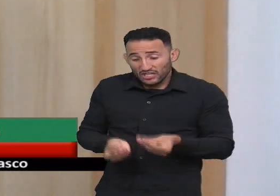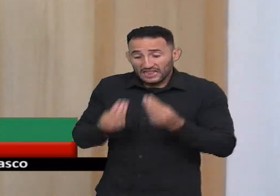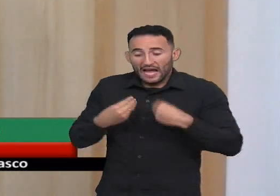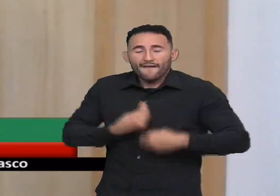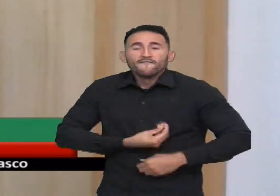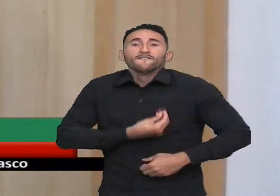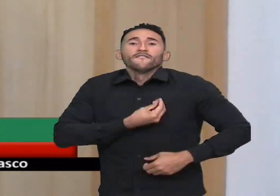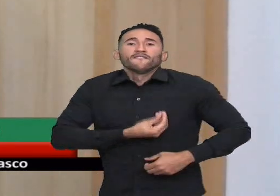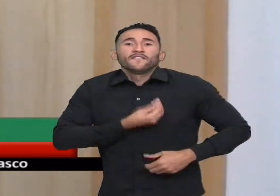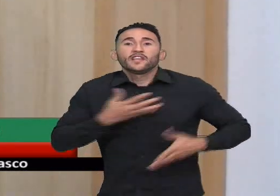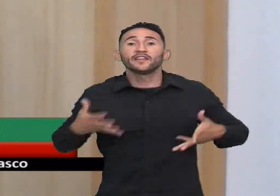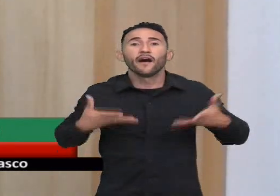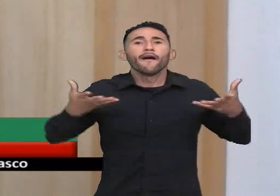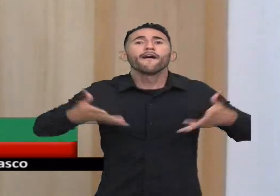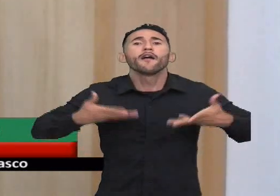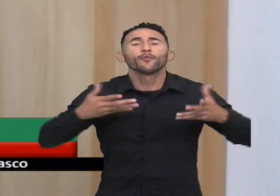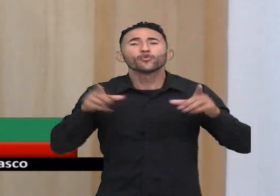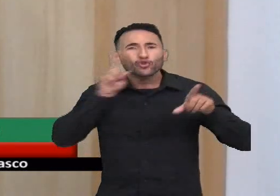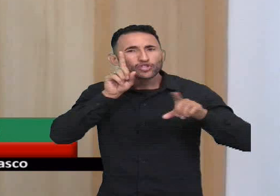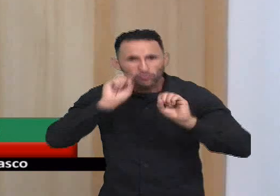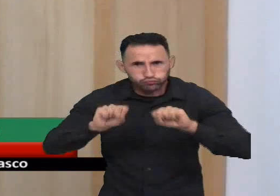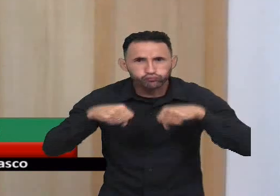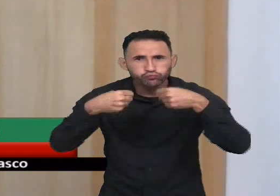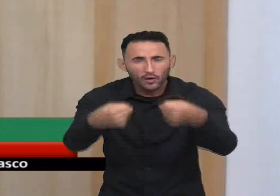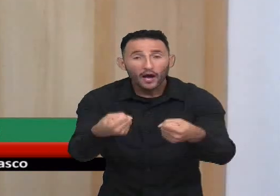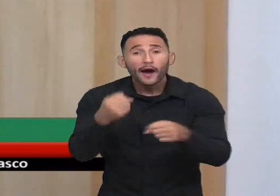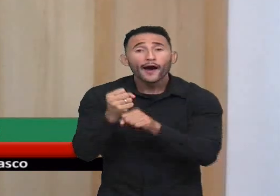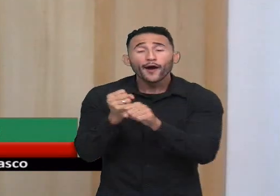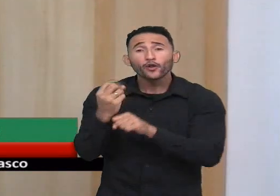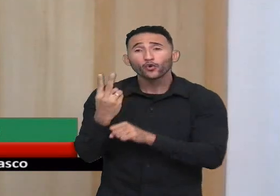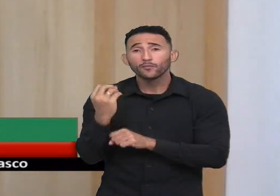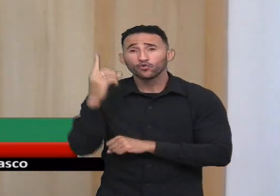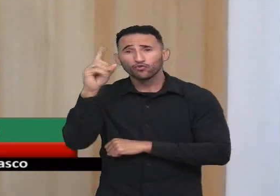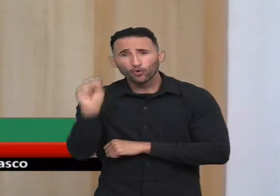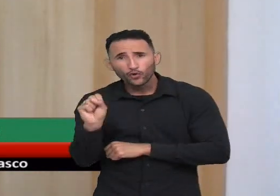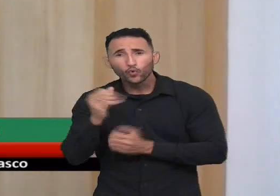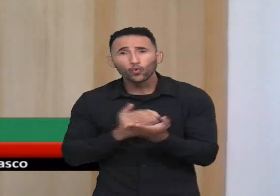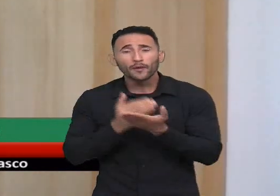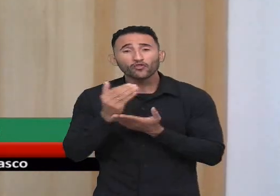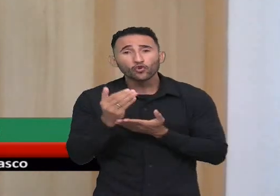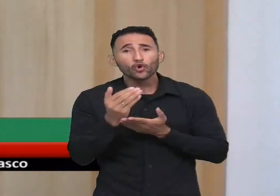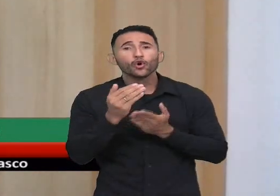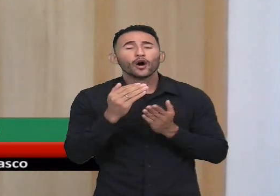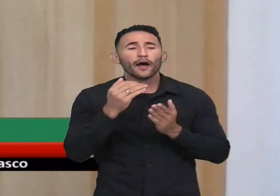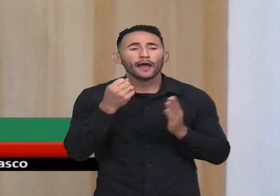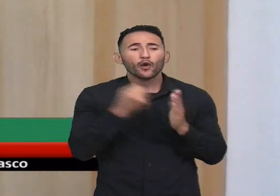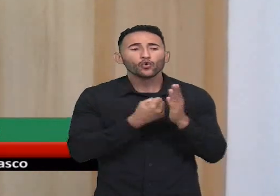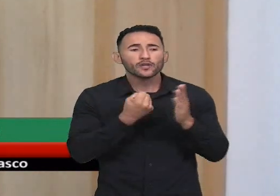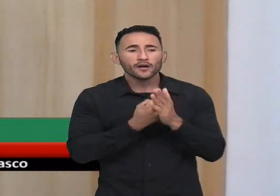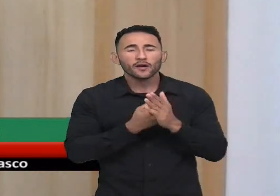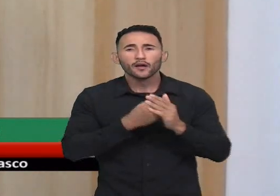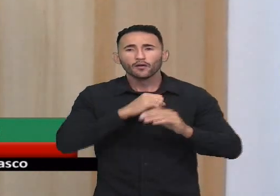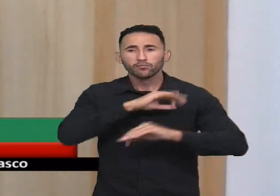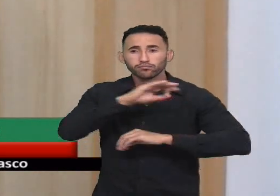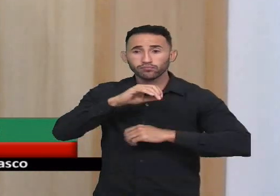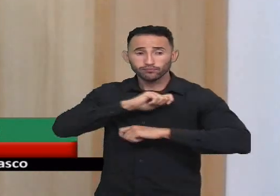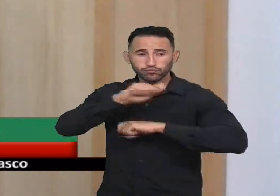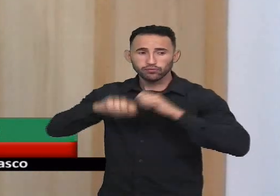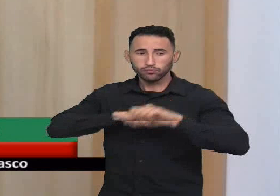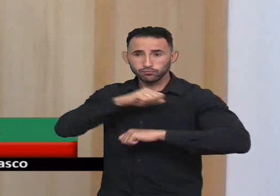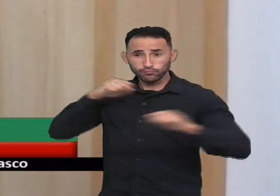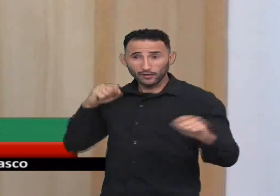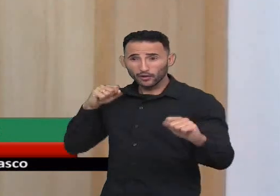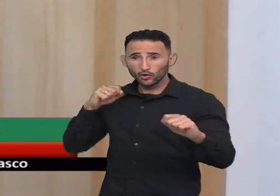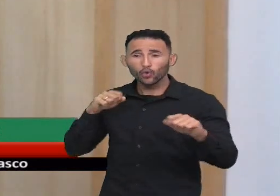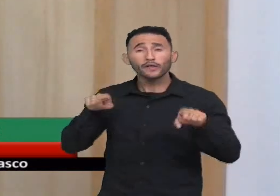vida e a sua dedicação diária. Em 2018, ele iniciou a prática no Taekwondo Paralímpico. Participou das Paralimpíadas